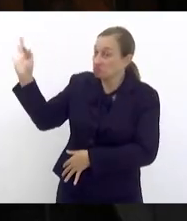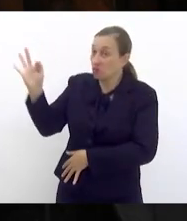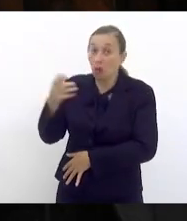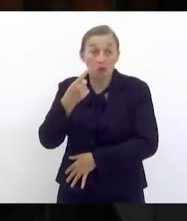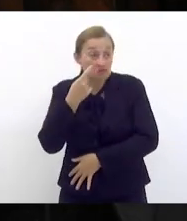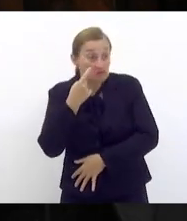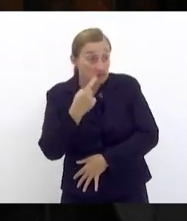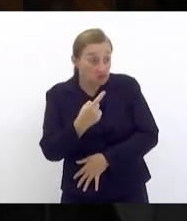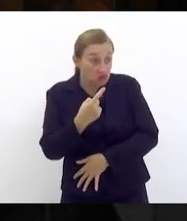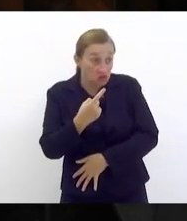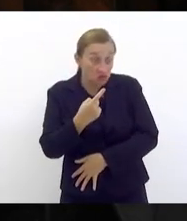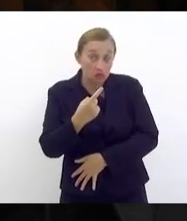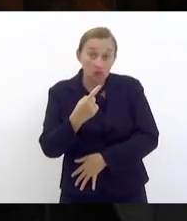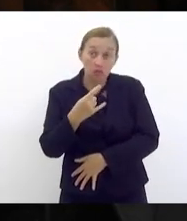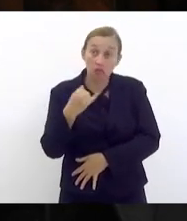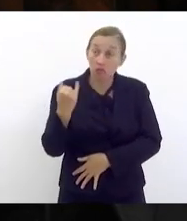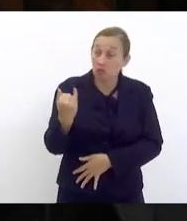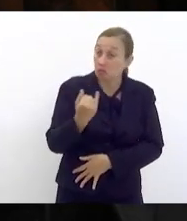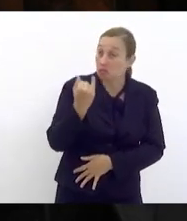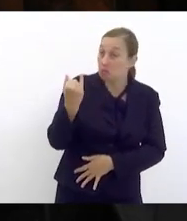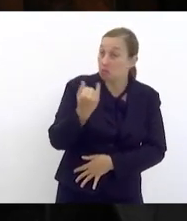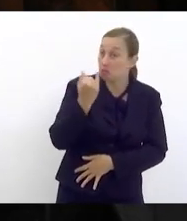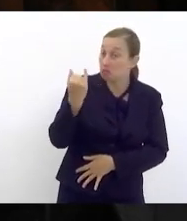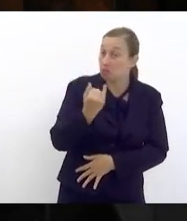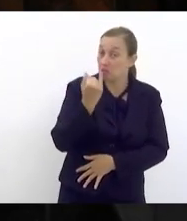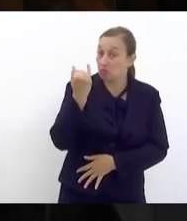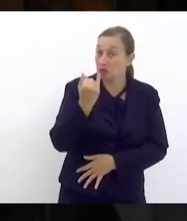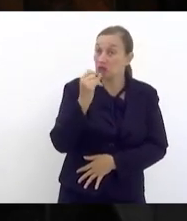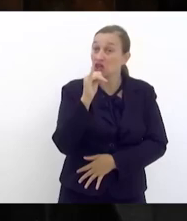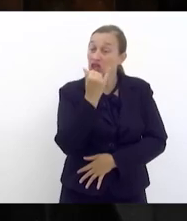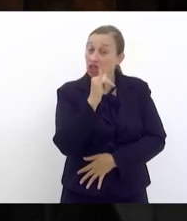como bem essencial energia,